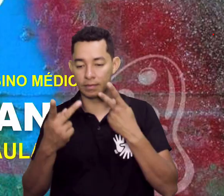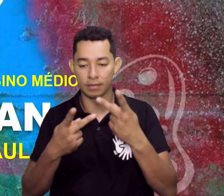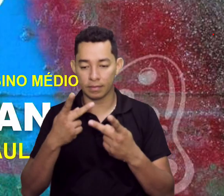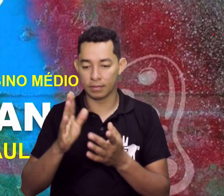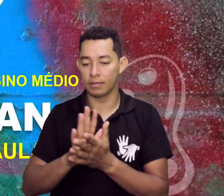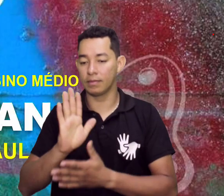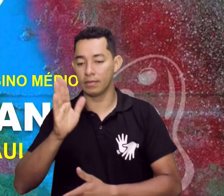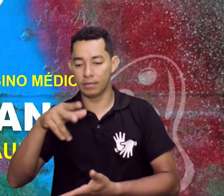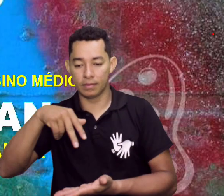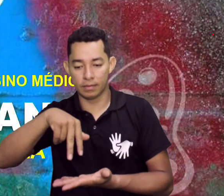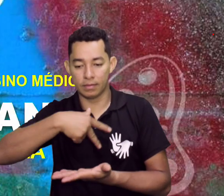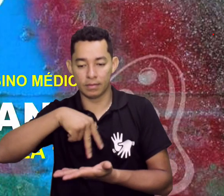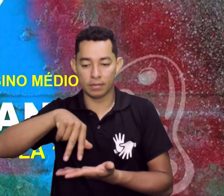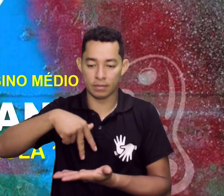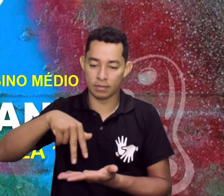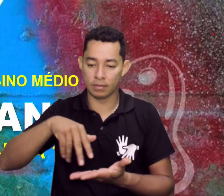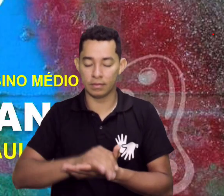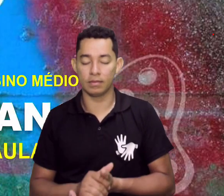né? Já...